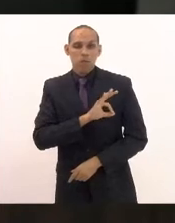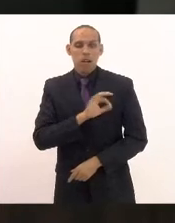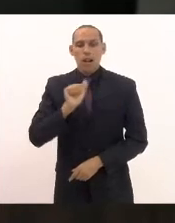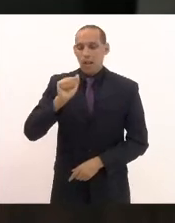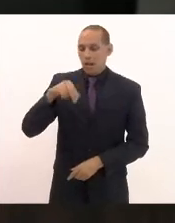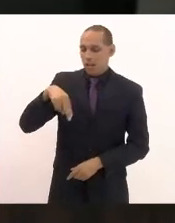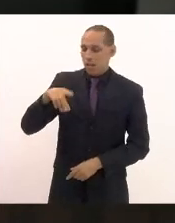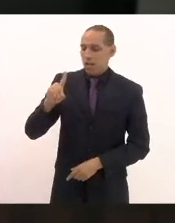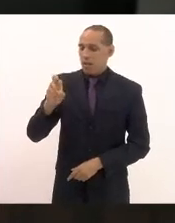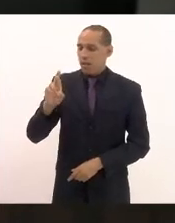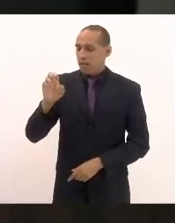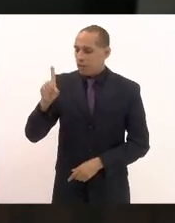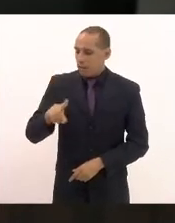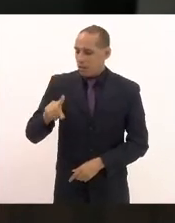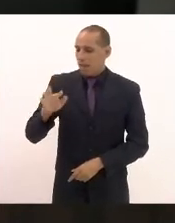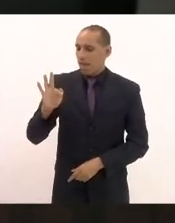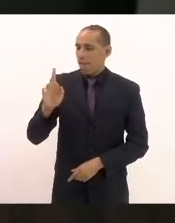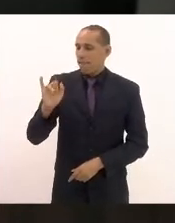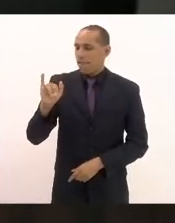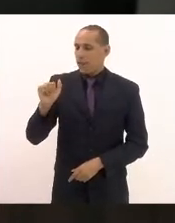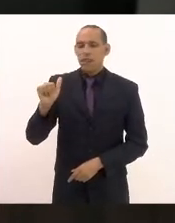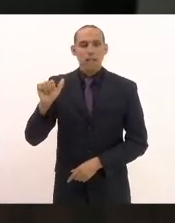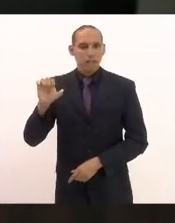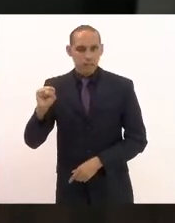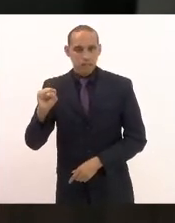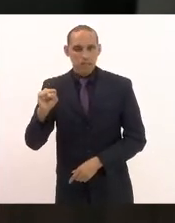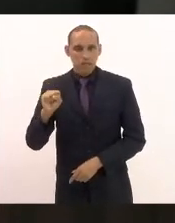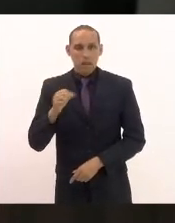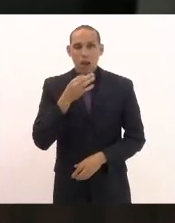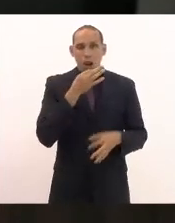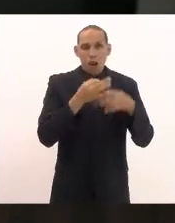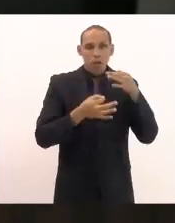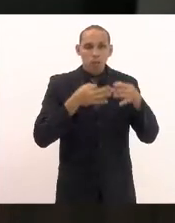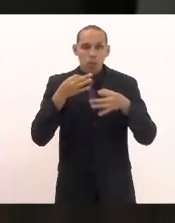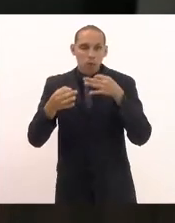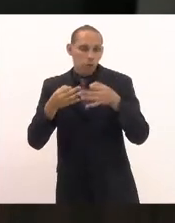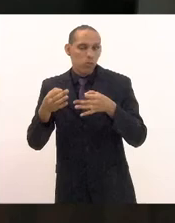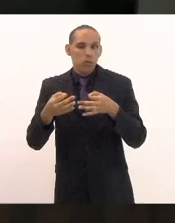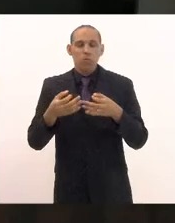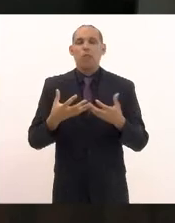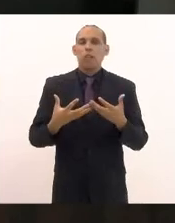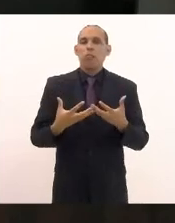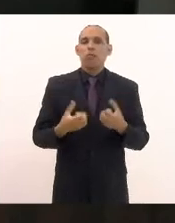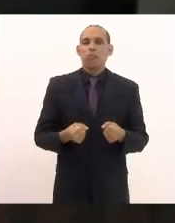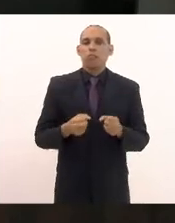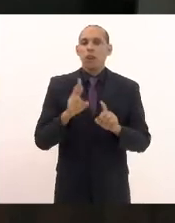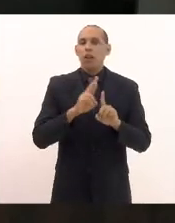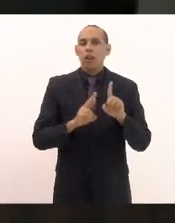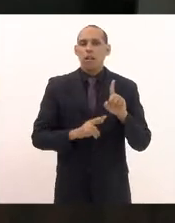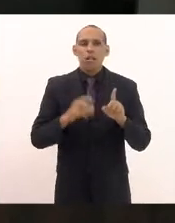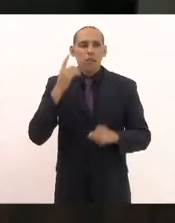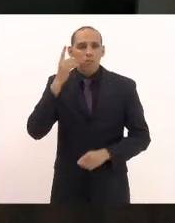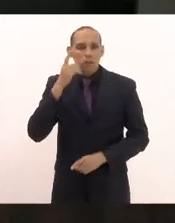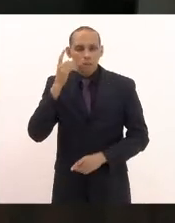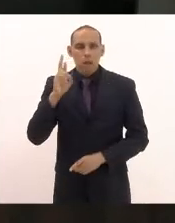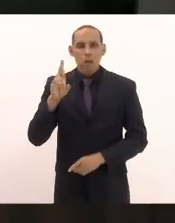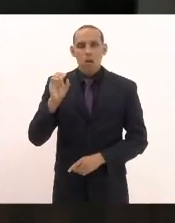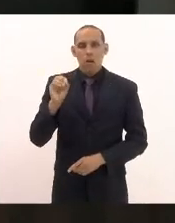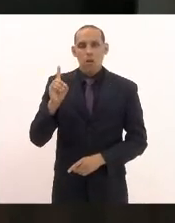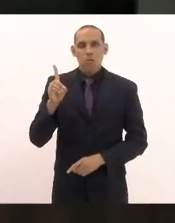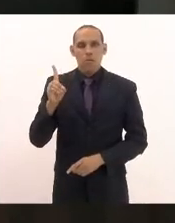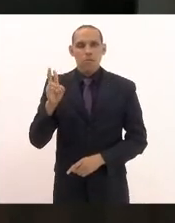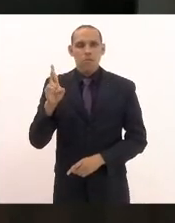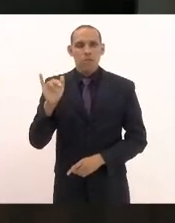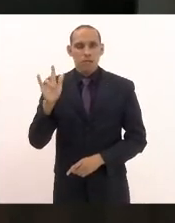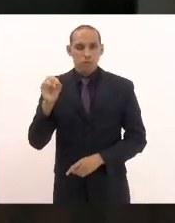Melo Frias. Pareceres da Comissão de Normas Internas, proposições externas favorável. Relator, deputado Rodrigo Amorim. Em discussão,